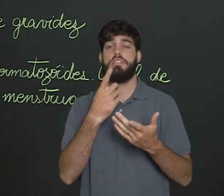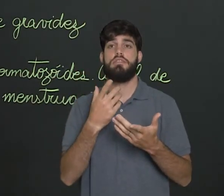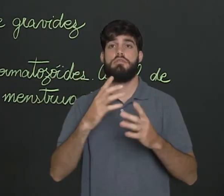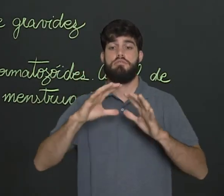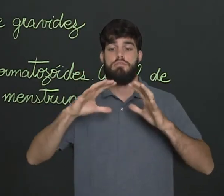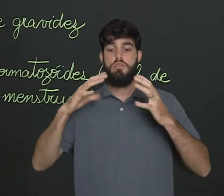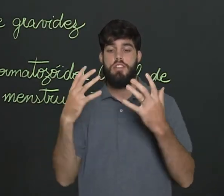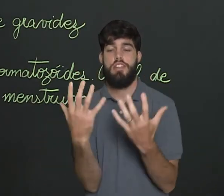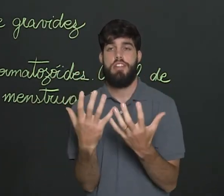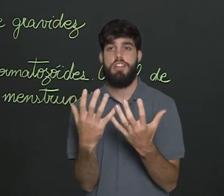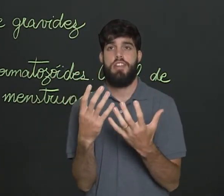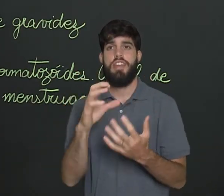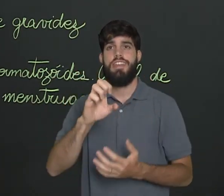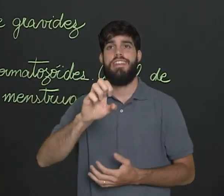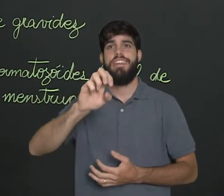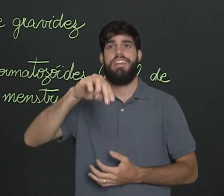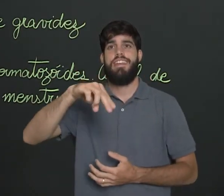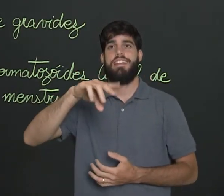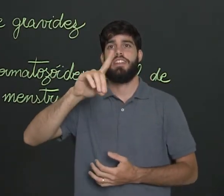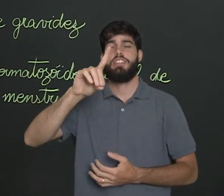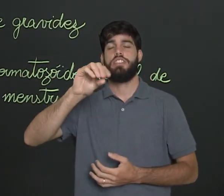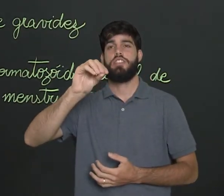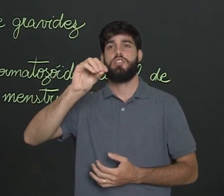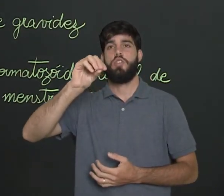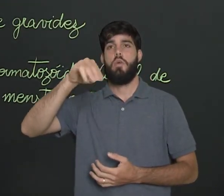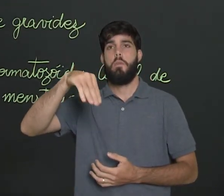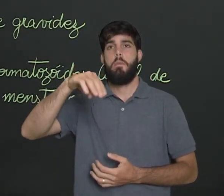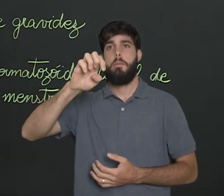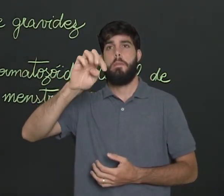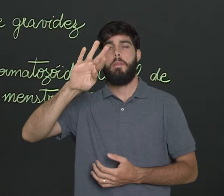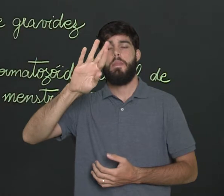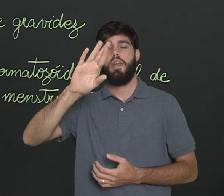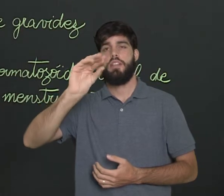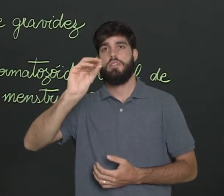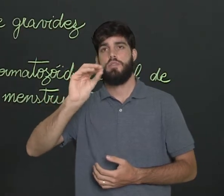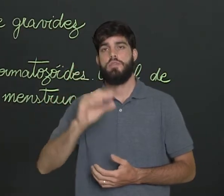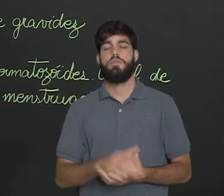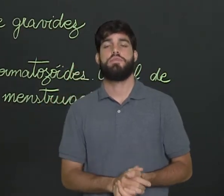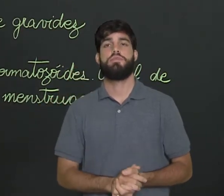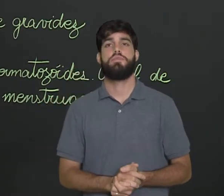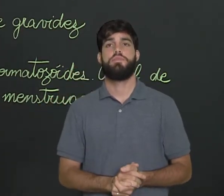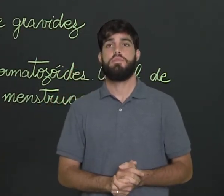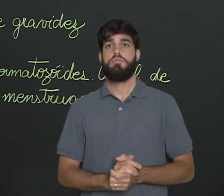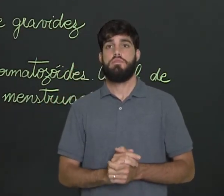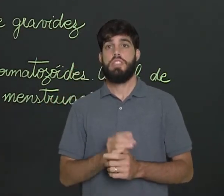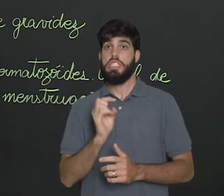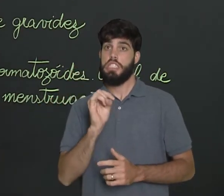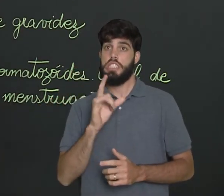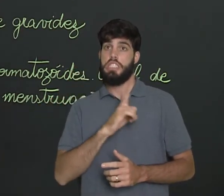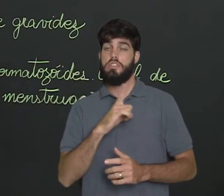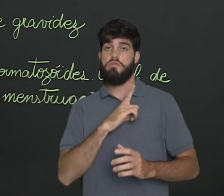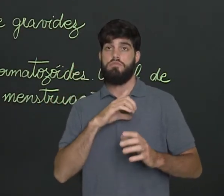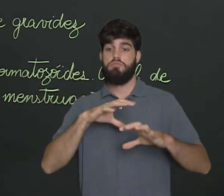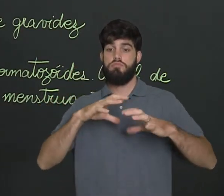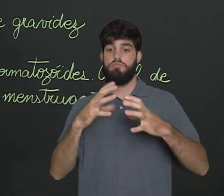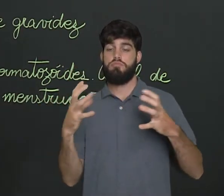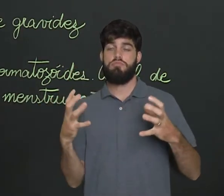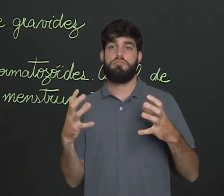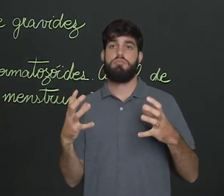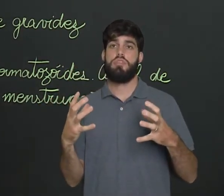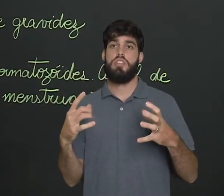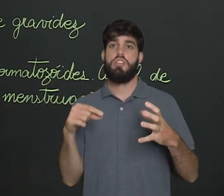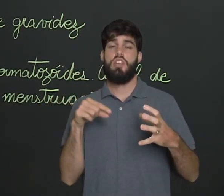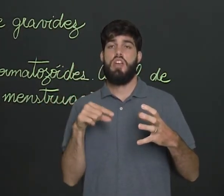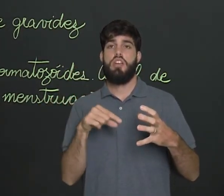vascularizado, com muito sangue, chamado de endométrio. Esse endométrio estando com o seu espessamento